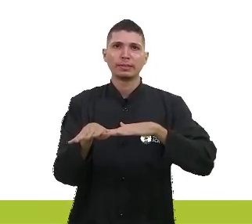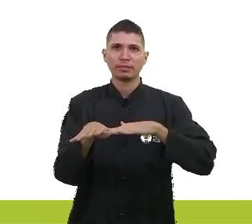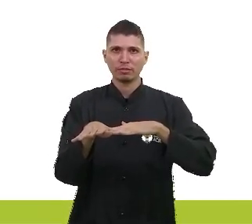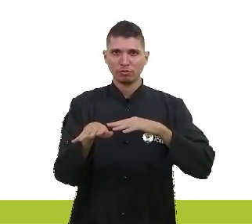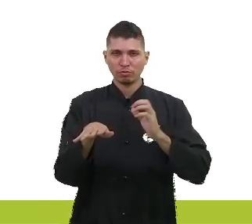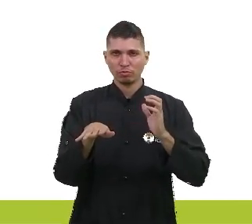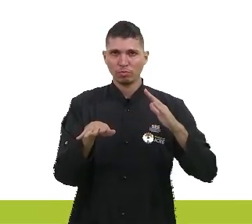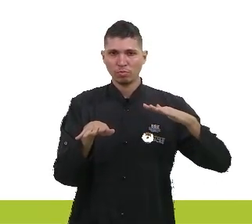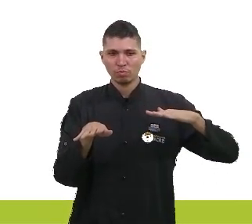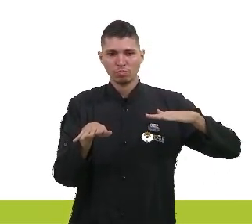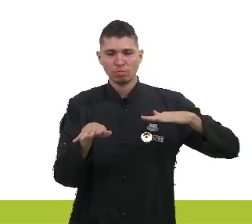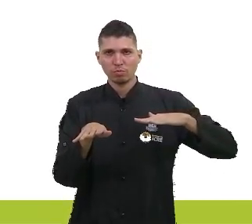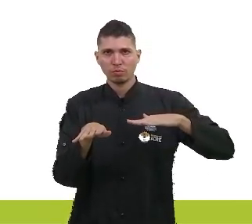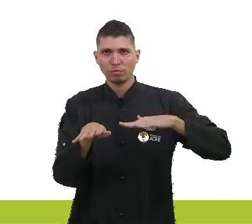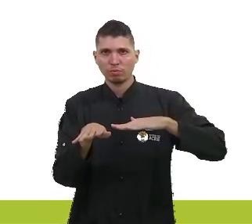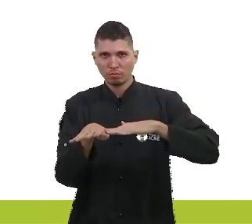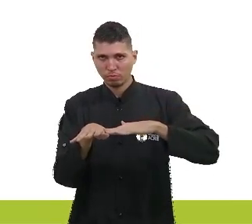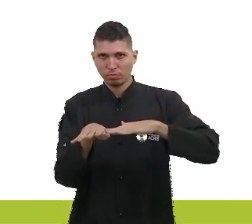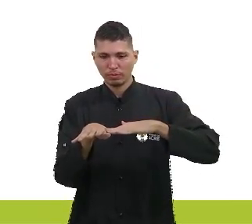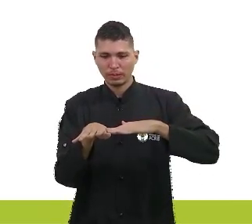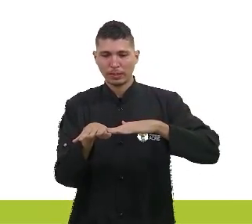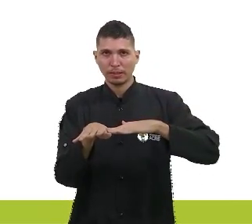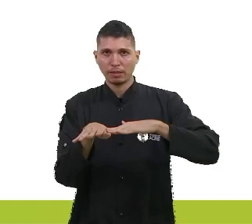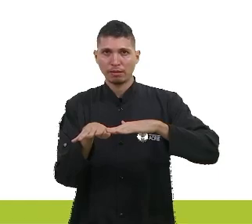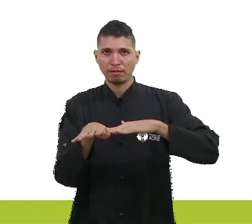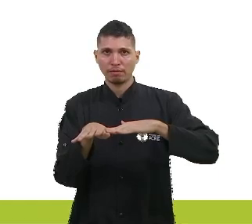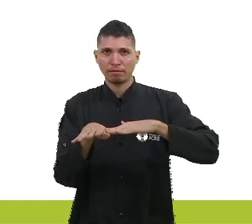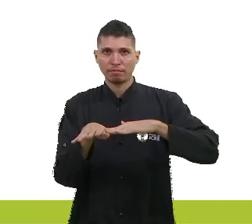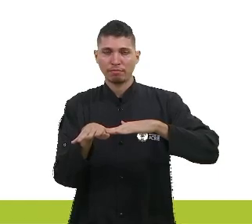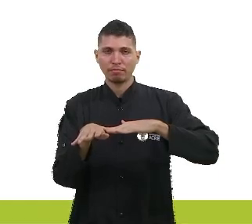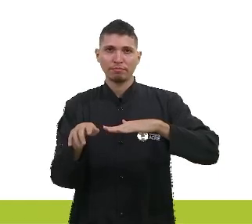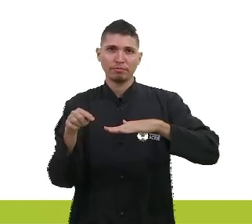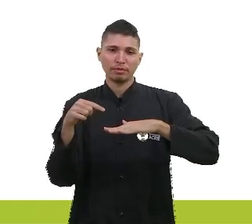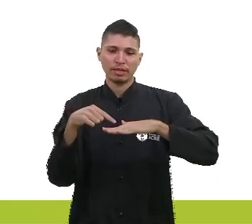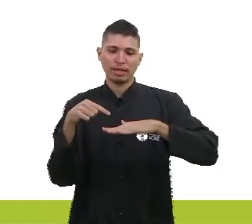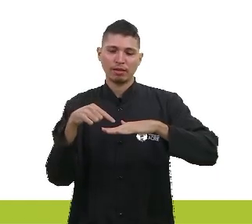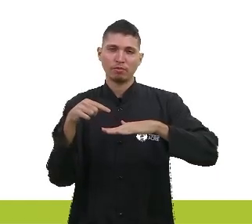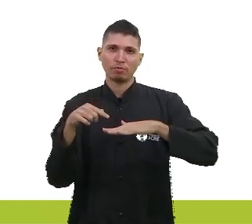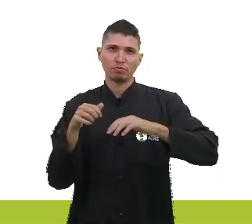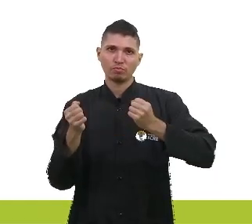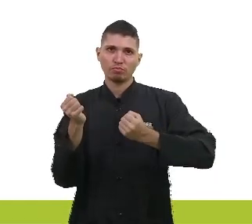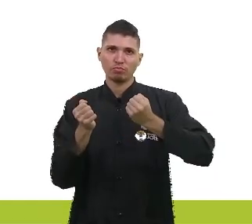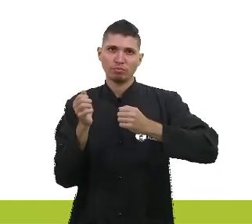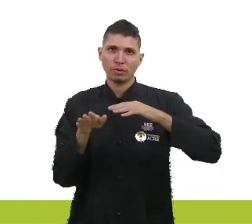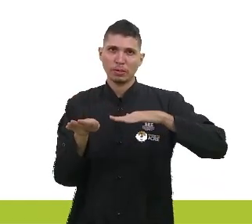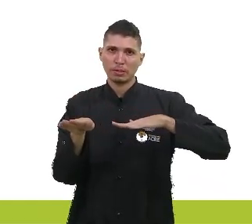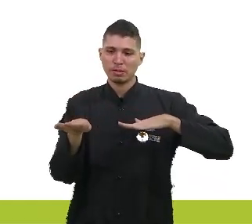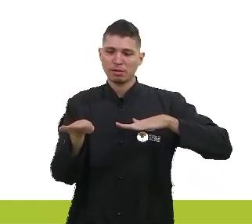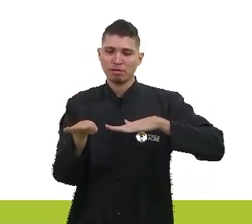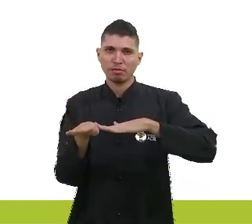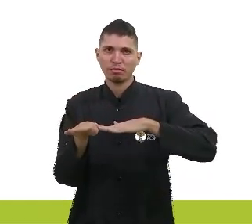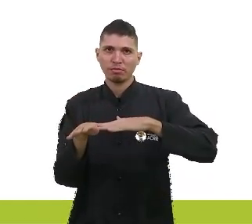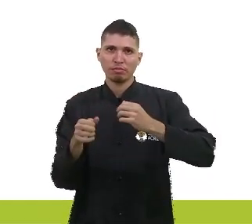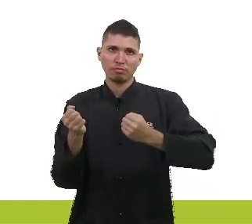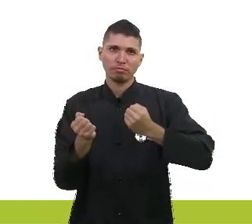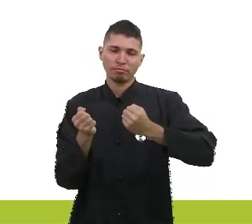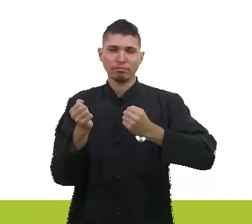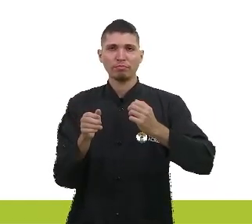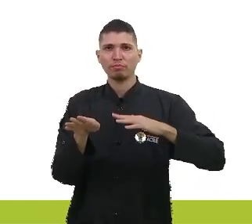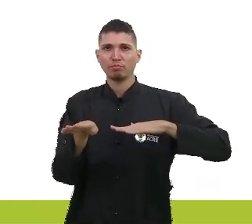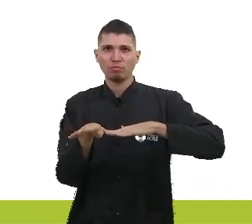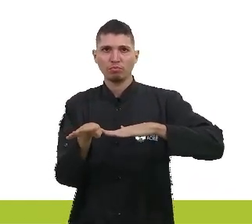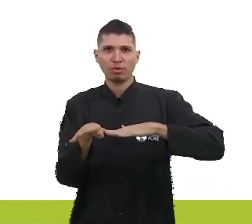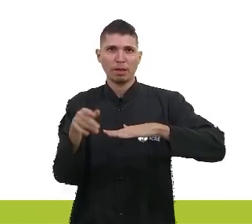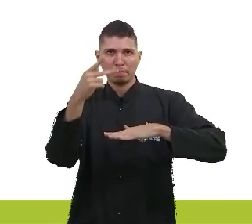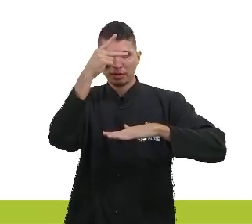bate na traseira, colide na traseira de outro carro, a tendência é o quê? De o carro entrar em movimento. Como a pessoa compartilha do